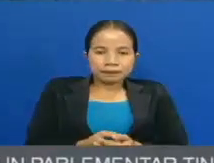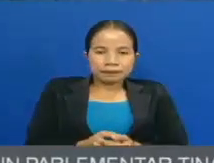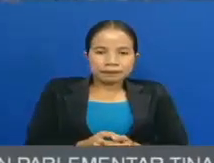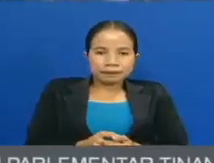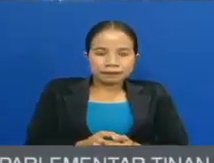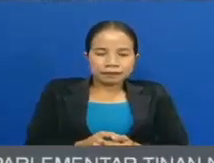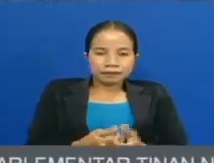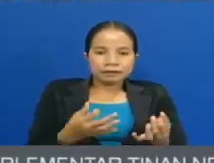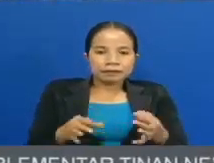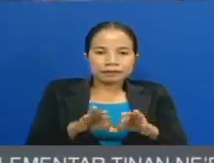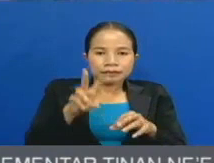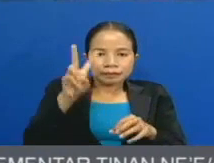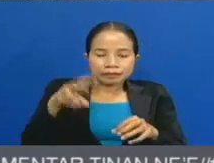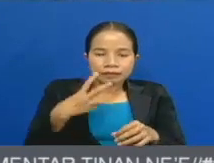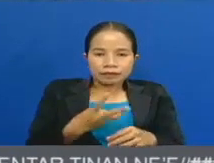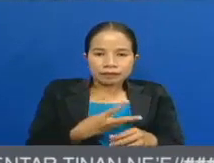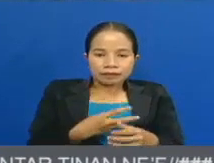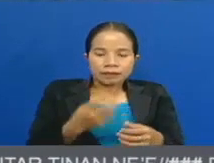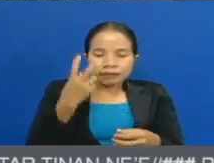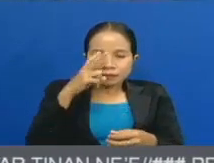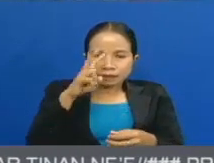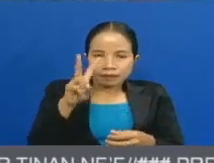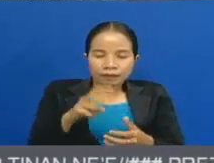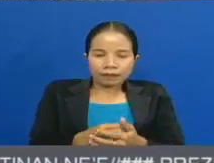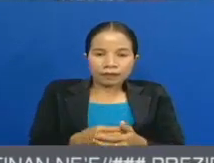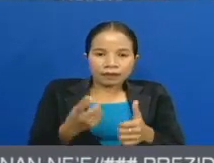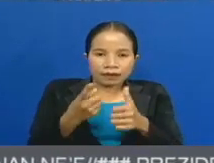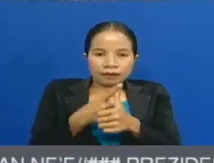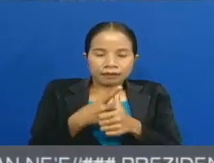assunto rua que a me trata. Ida,